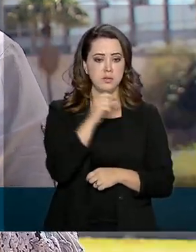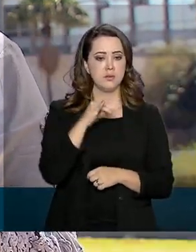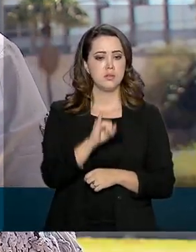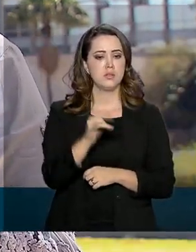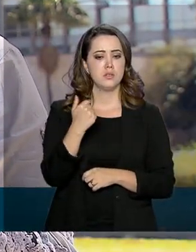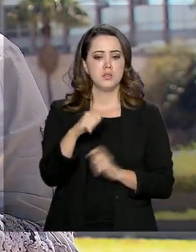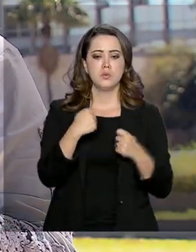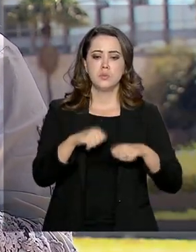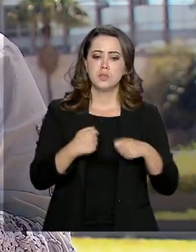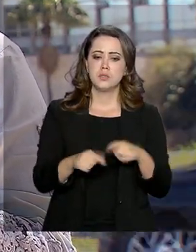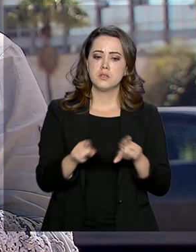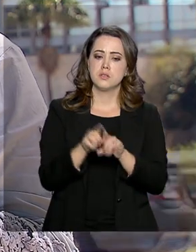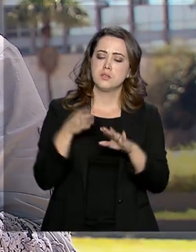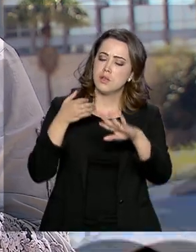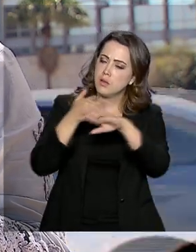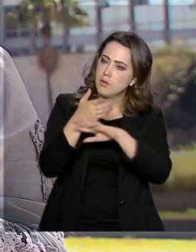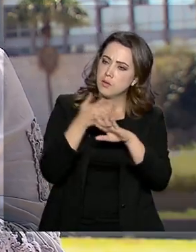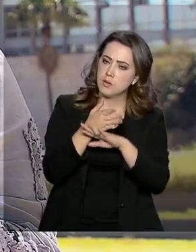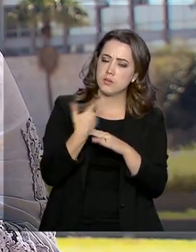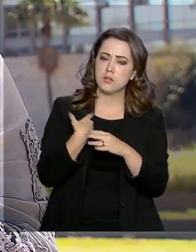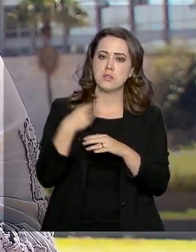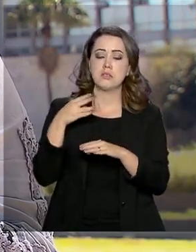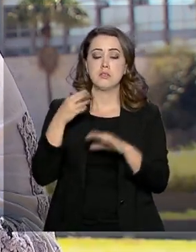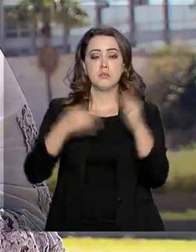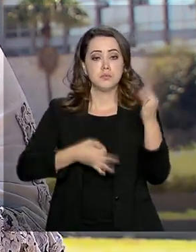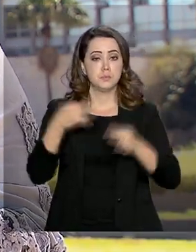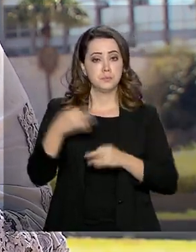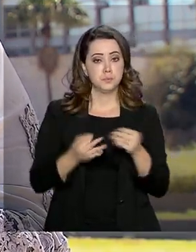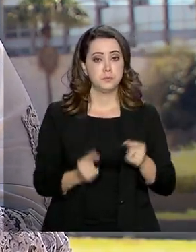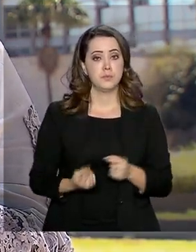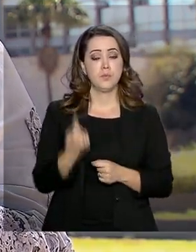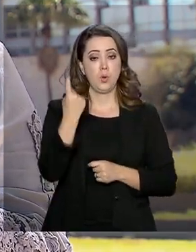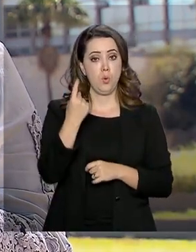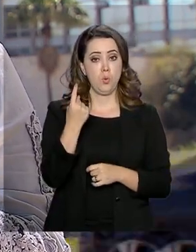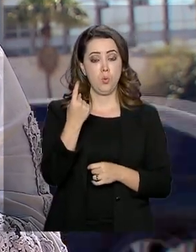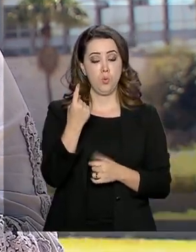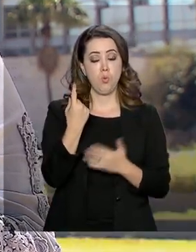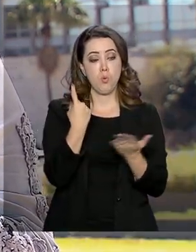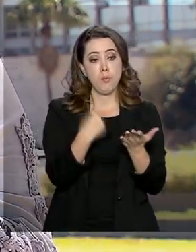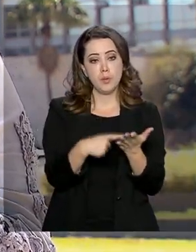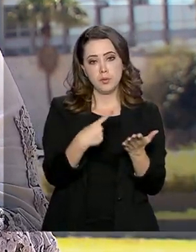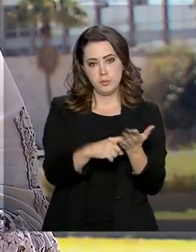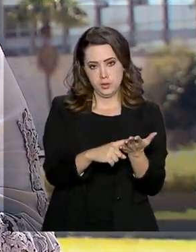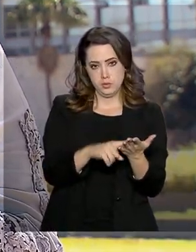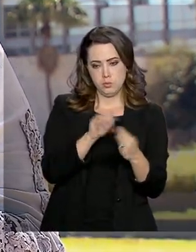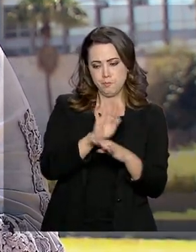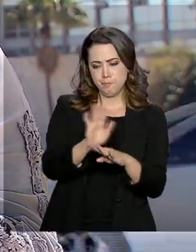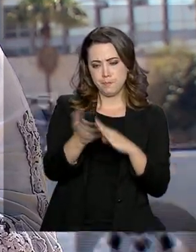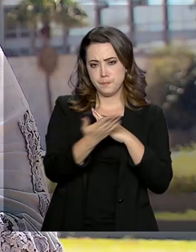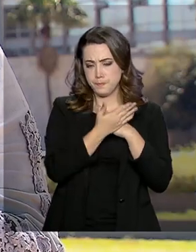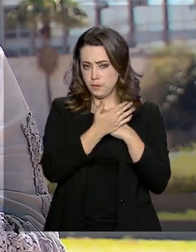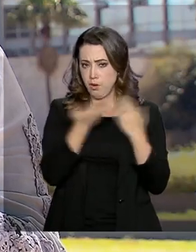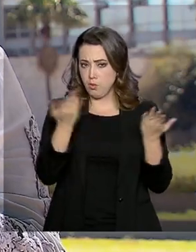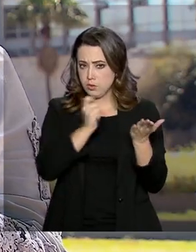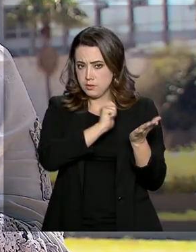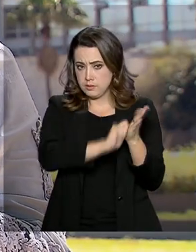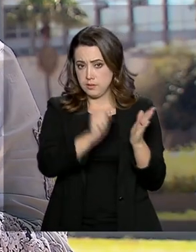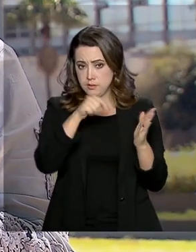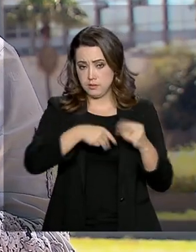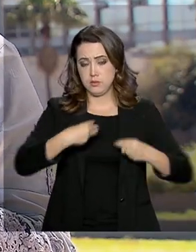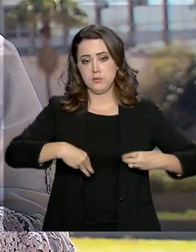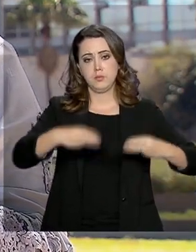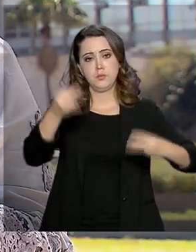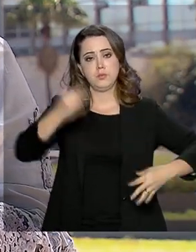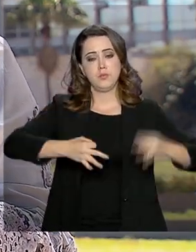sem a necessidade de entrar com o processo judicial. Um termo de cooperação técnica foi assinado hoje aqui no Ministério da